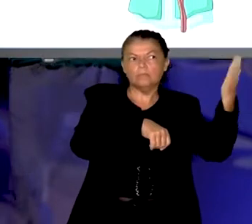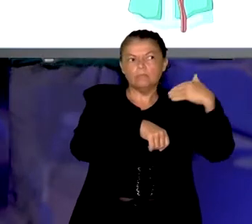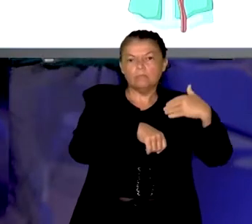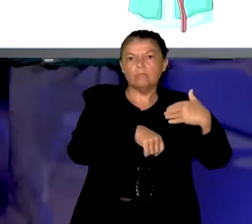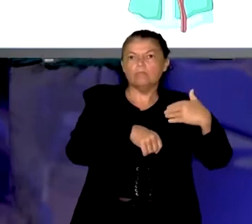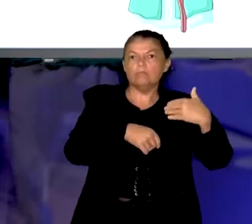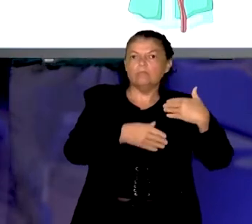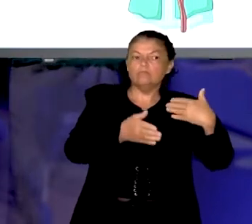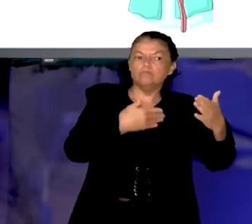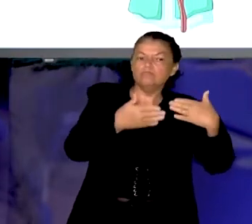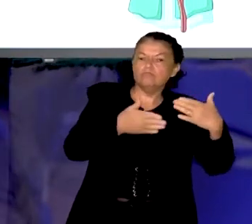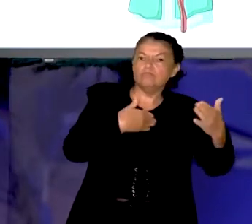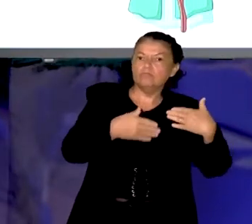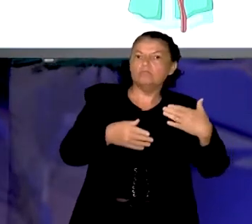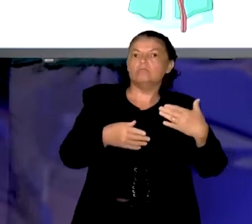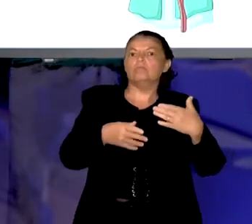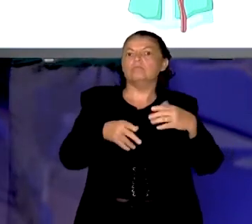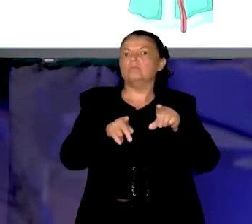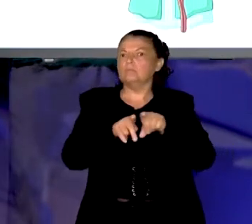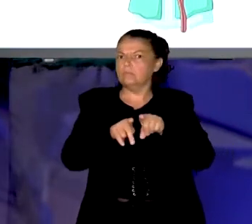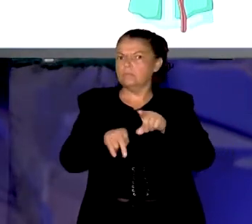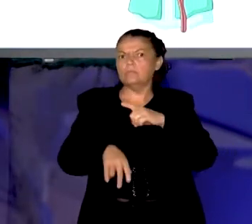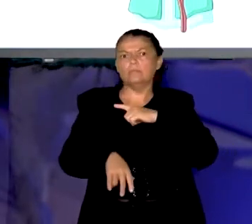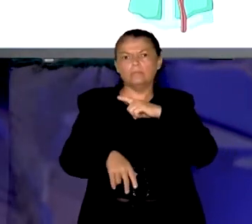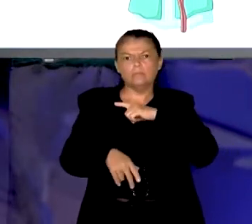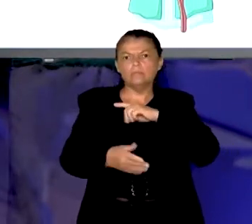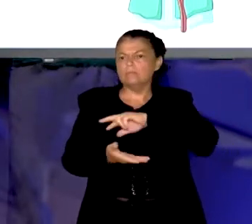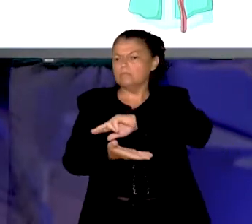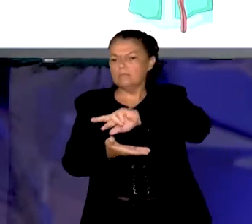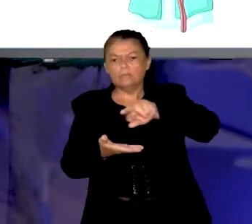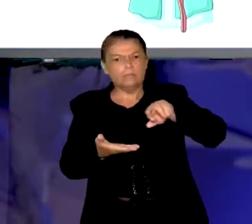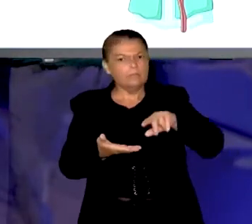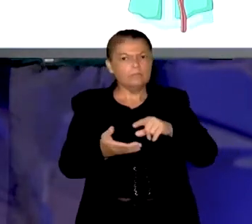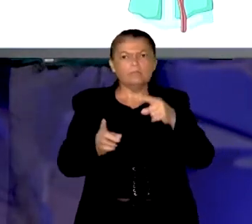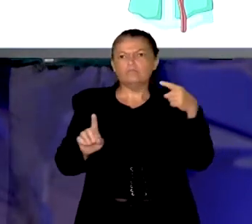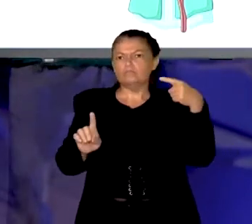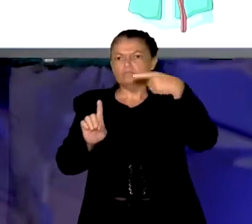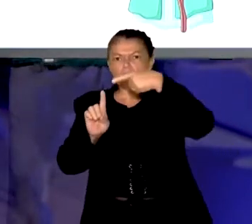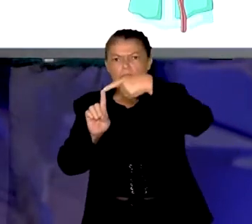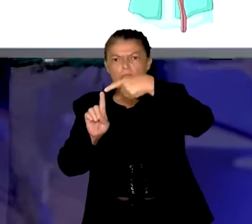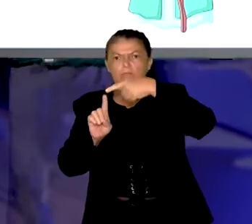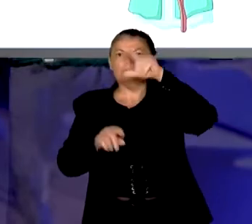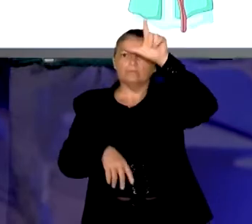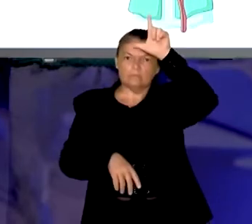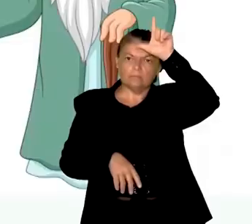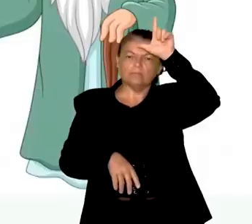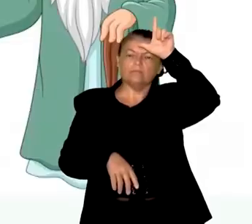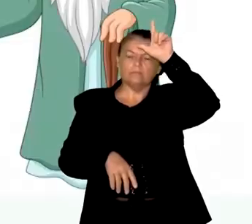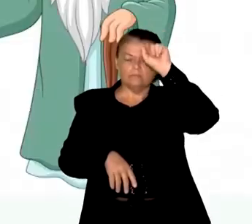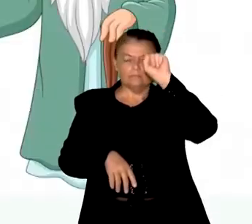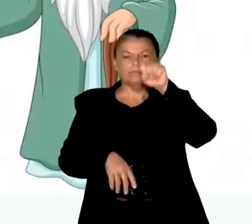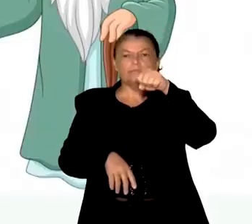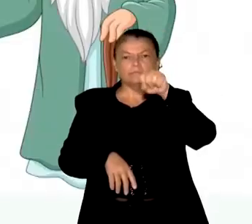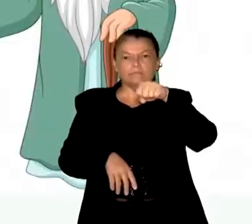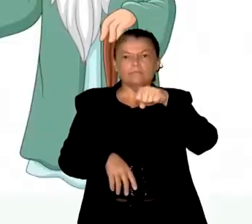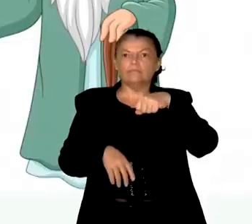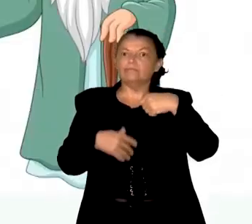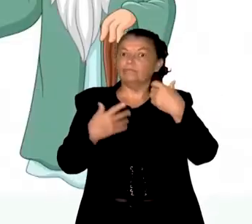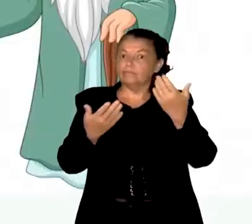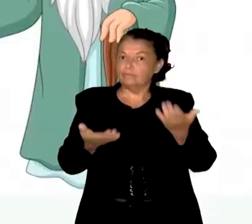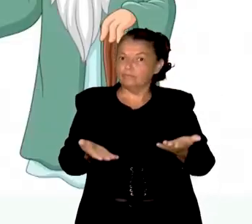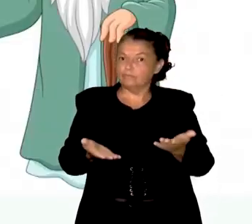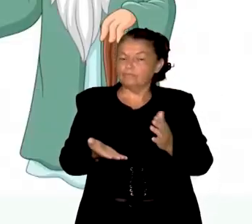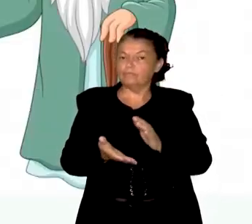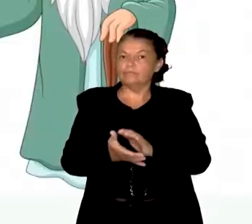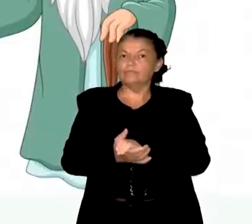parece que existem vários tipos de lideranças, não é verdade? Pois bem, como já disse, essa